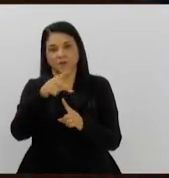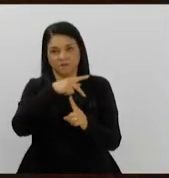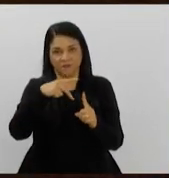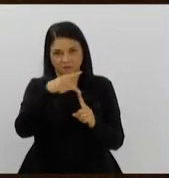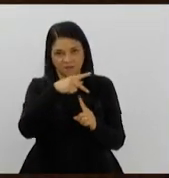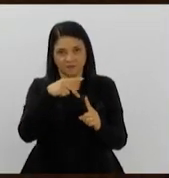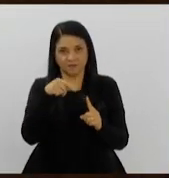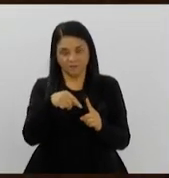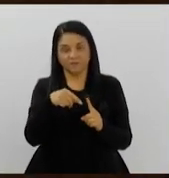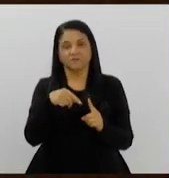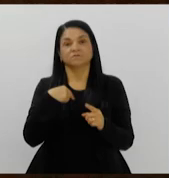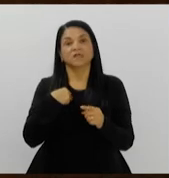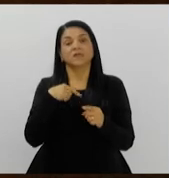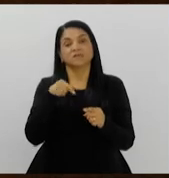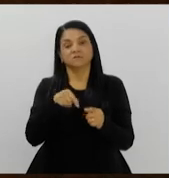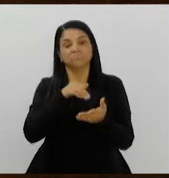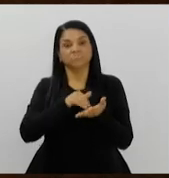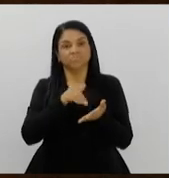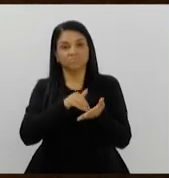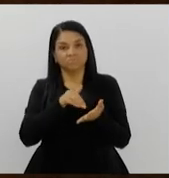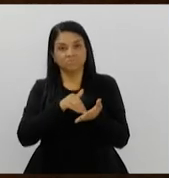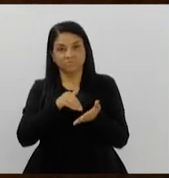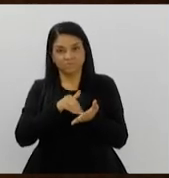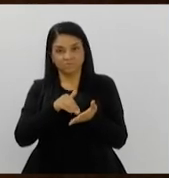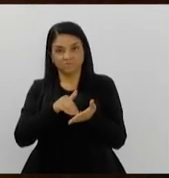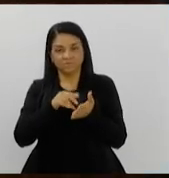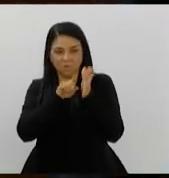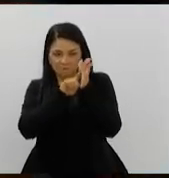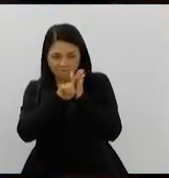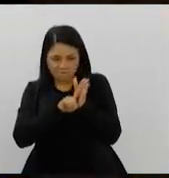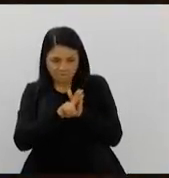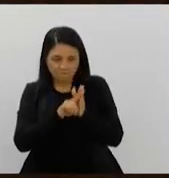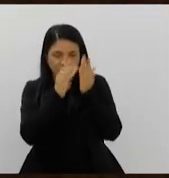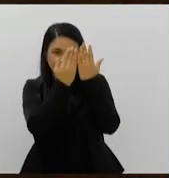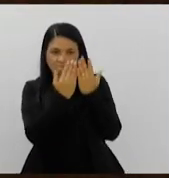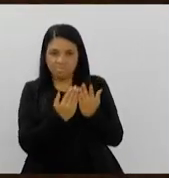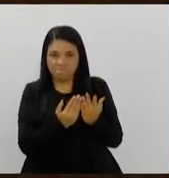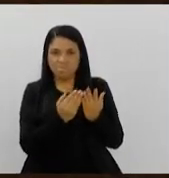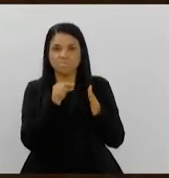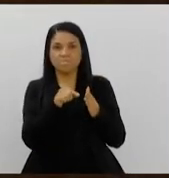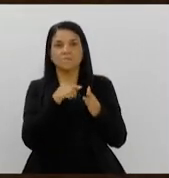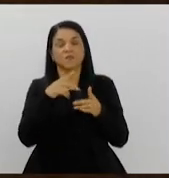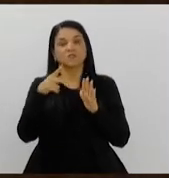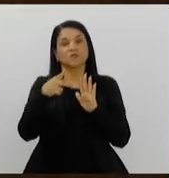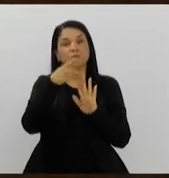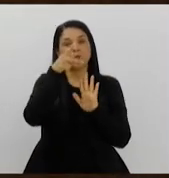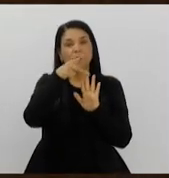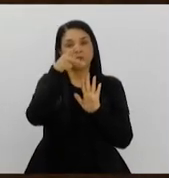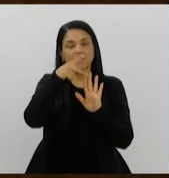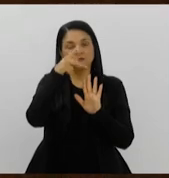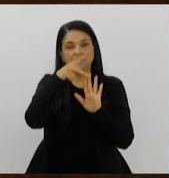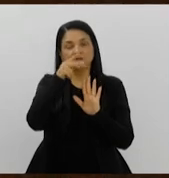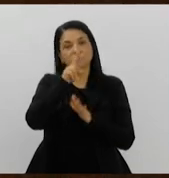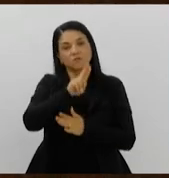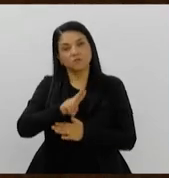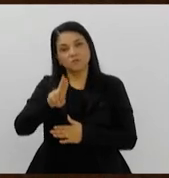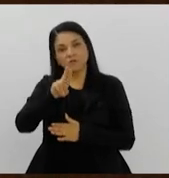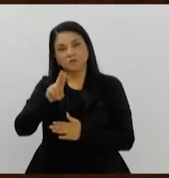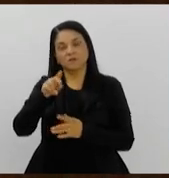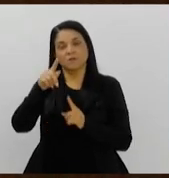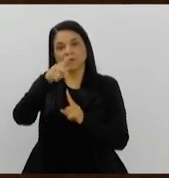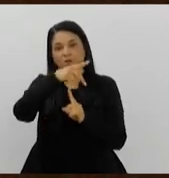faz exatamente auditoria relativa às portarias utilizadas pelo